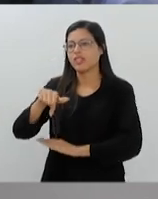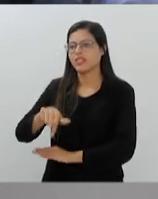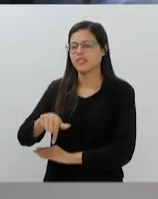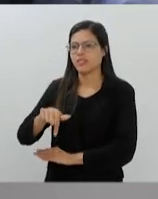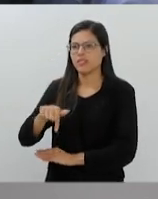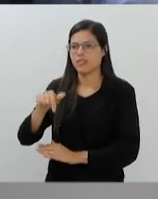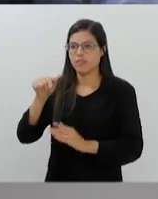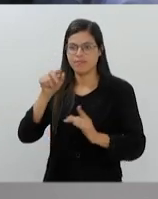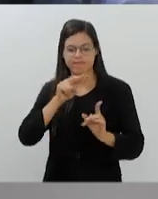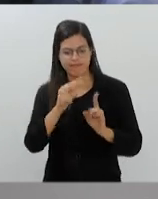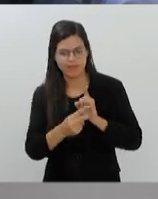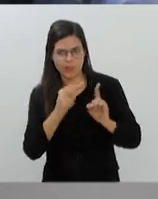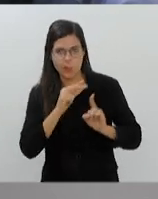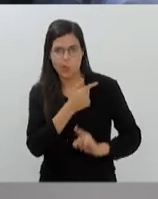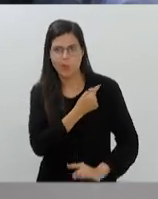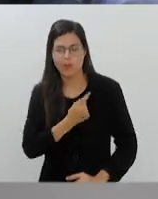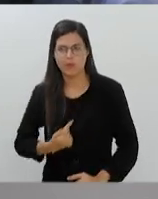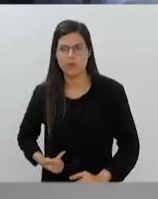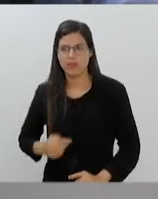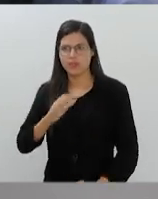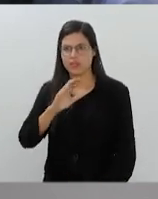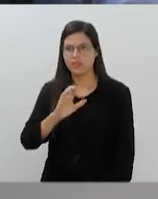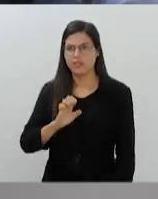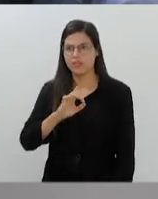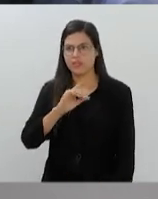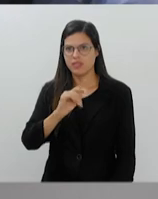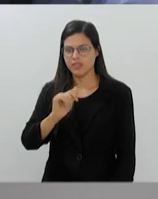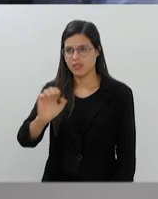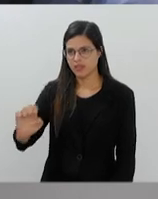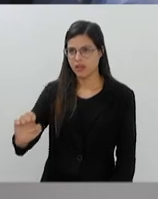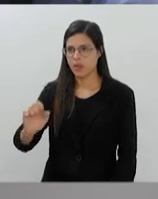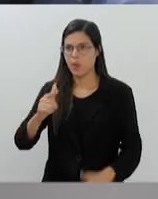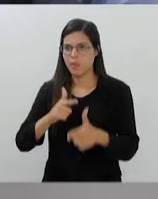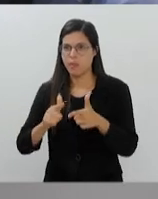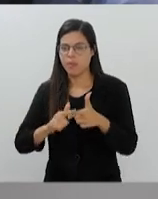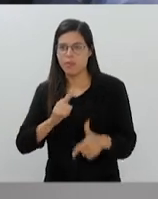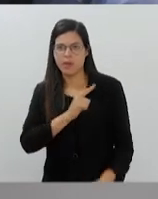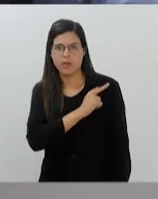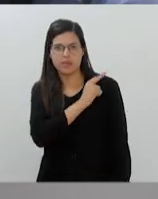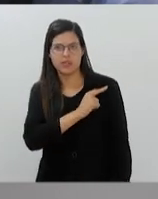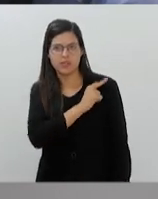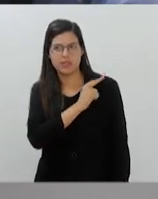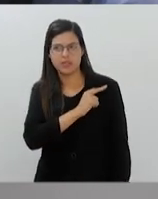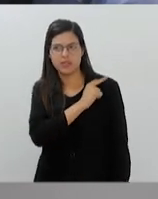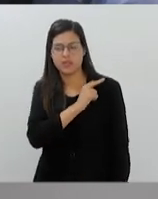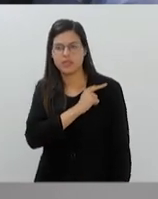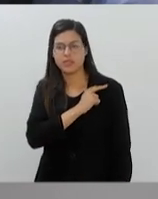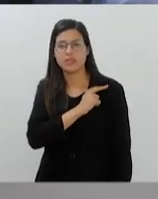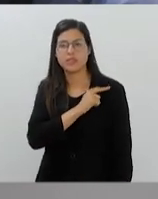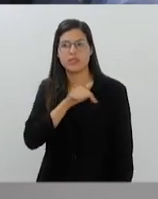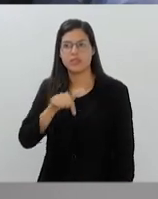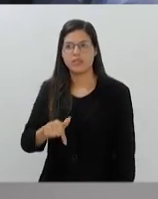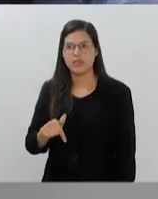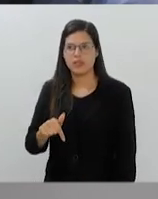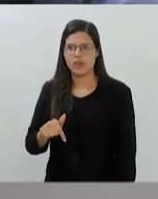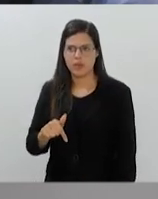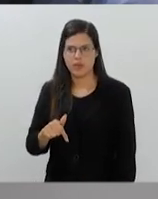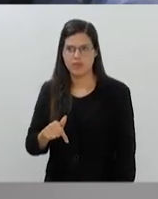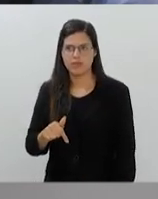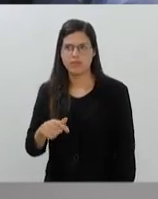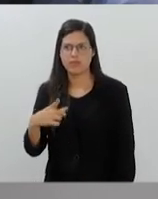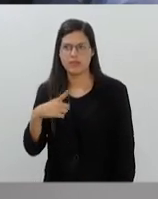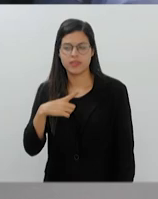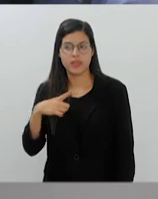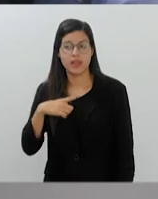ao governo e a cedade Isso tá muito claro perfeito o problema é a gestão e a a a formatação a que se dá ao